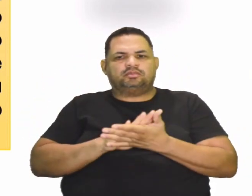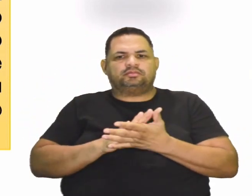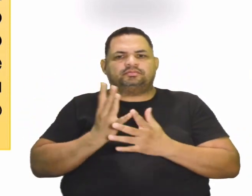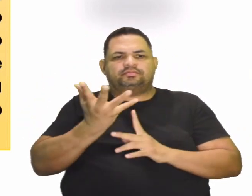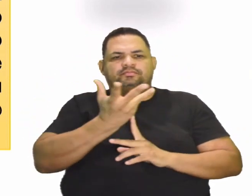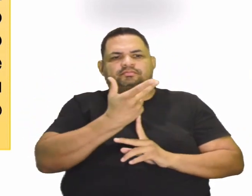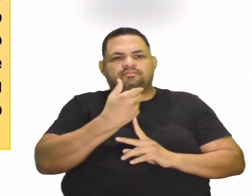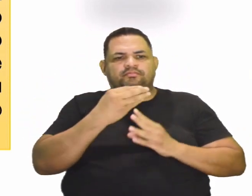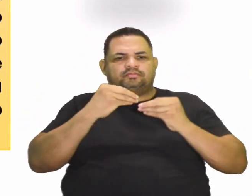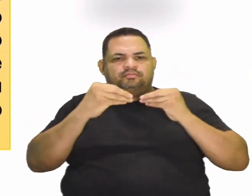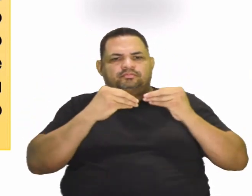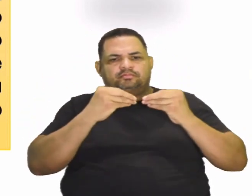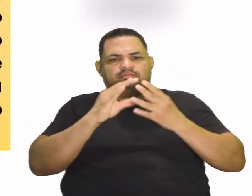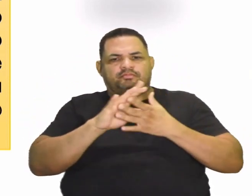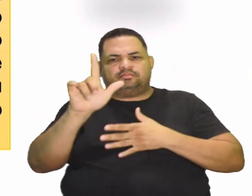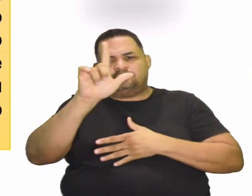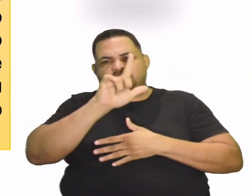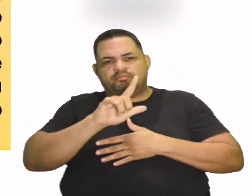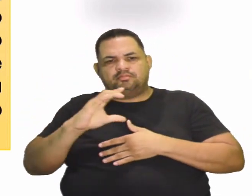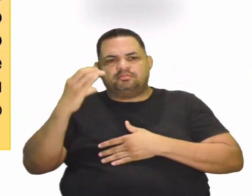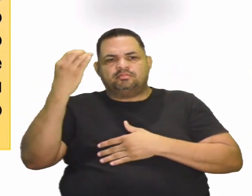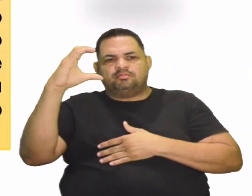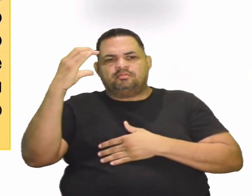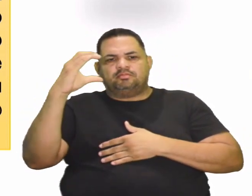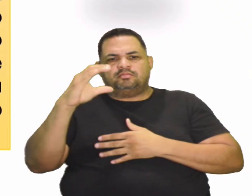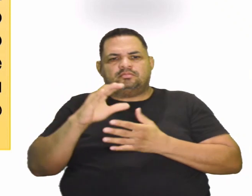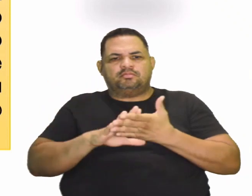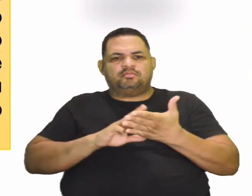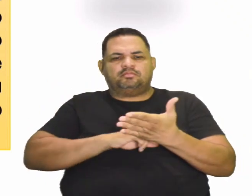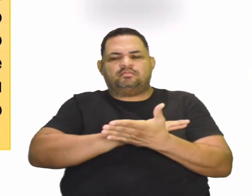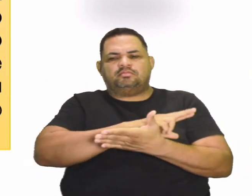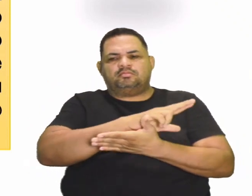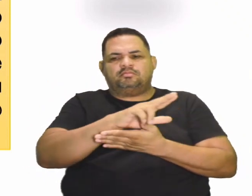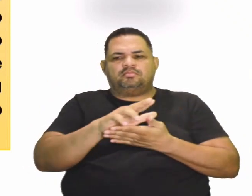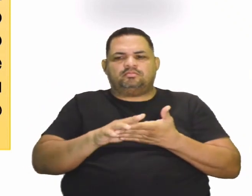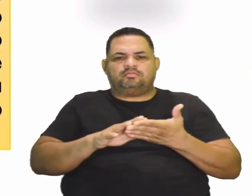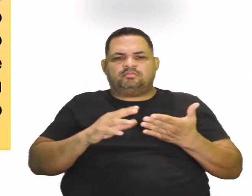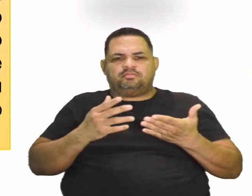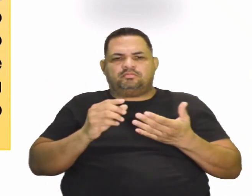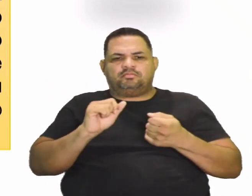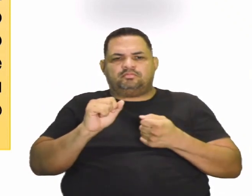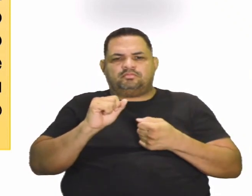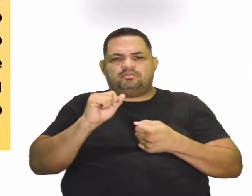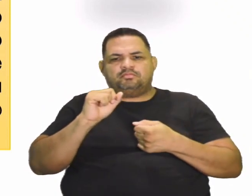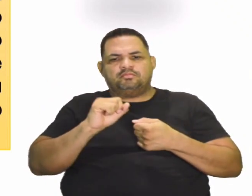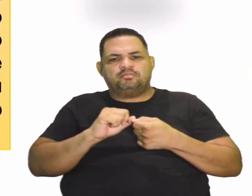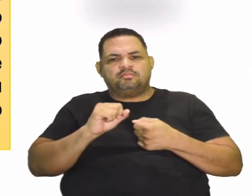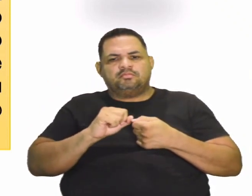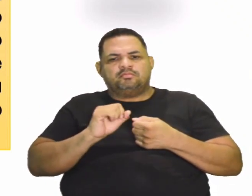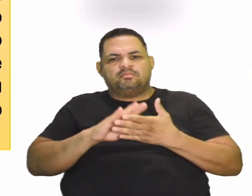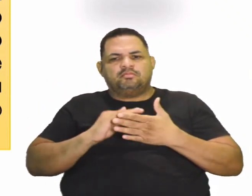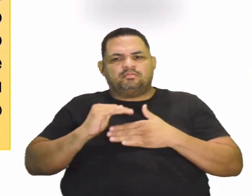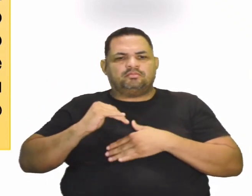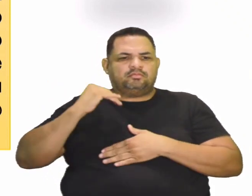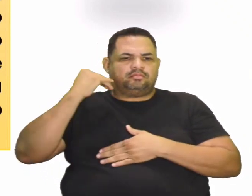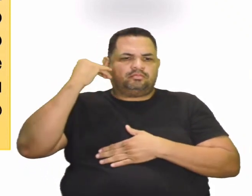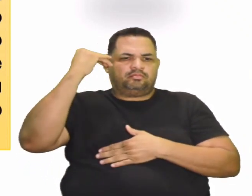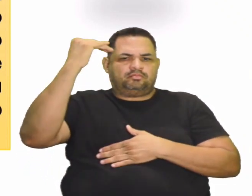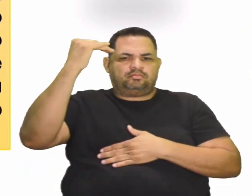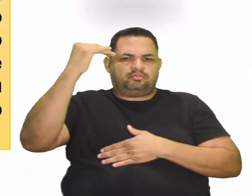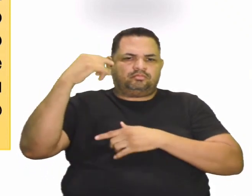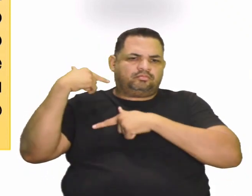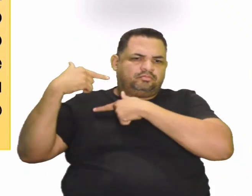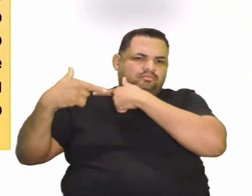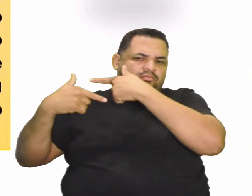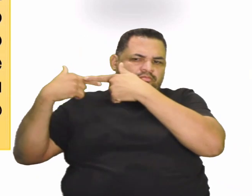artes plásticas, da literatura e das ciências, inúmeras realizações e inovações que